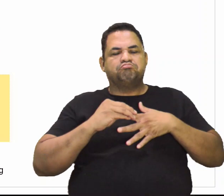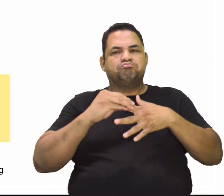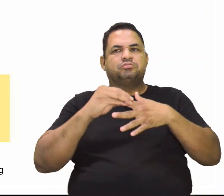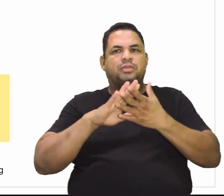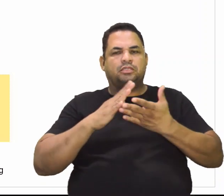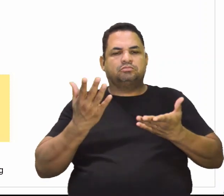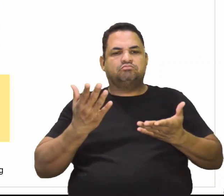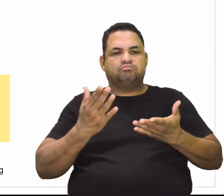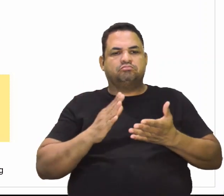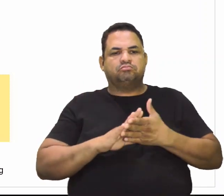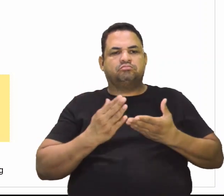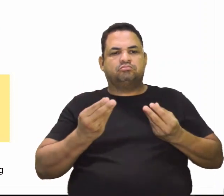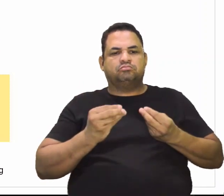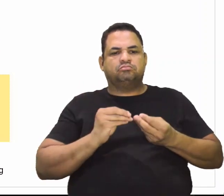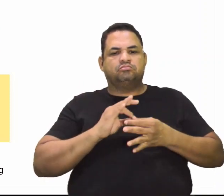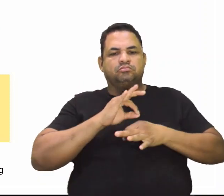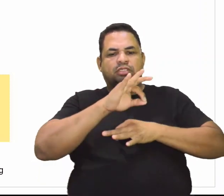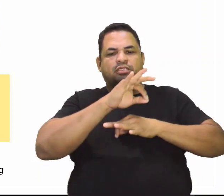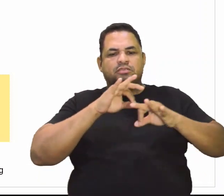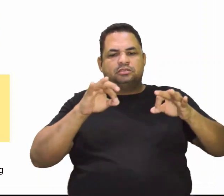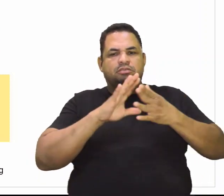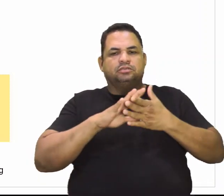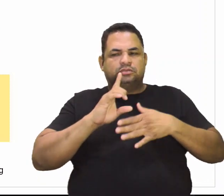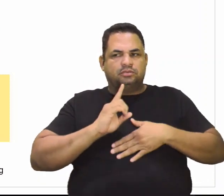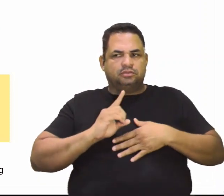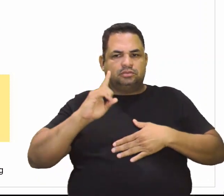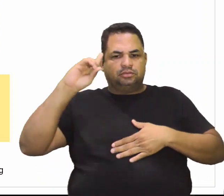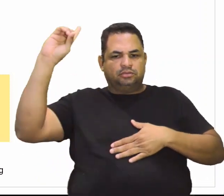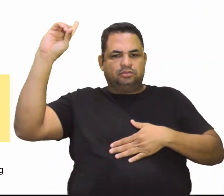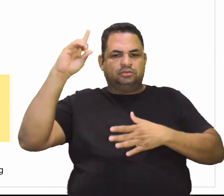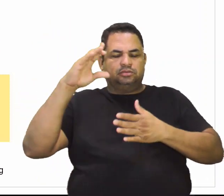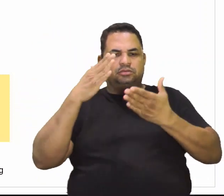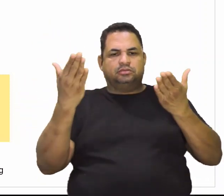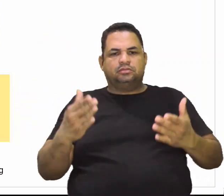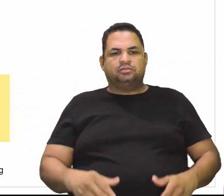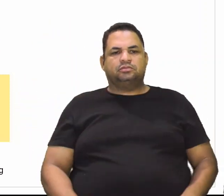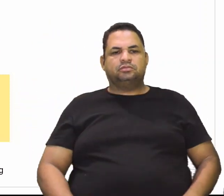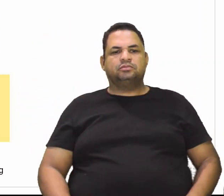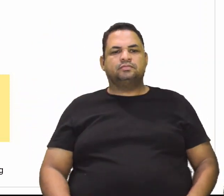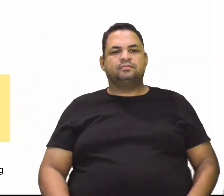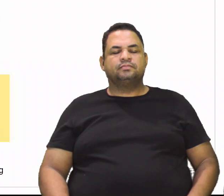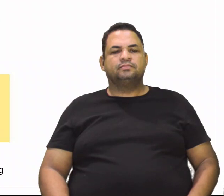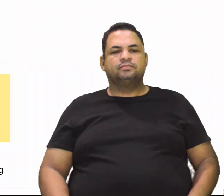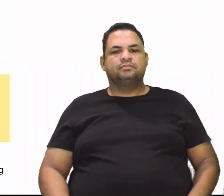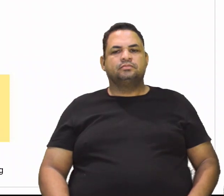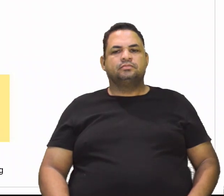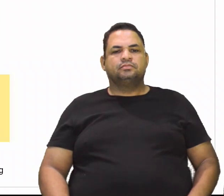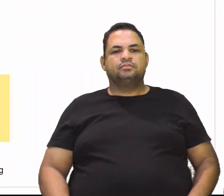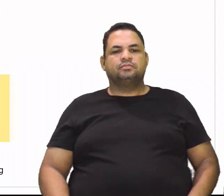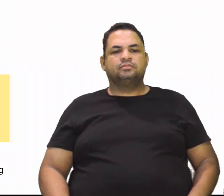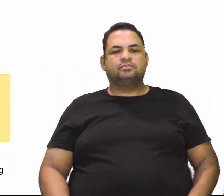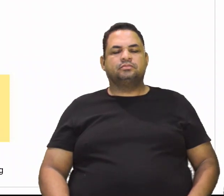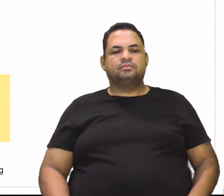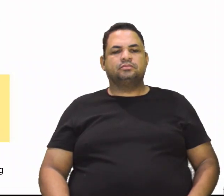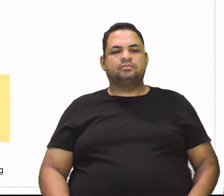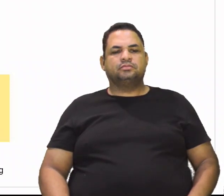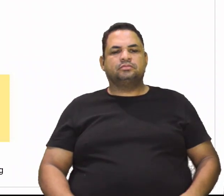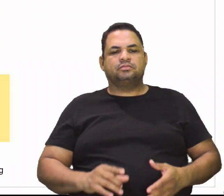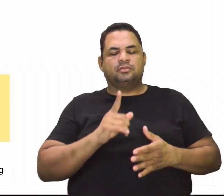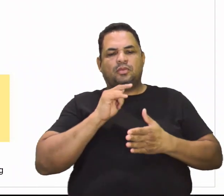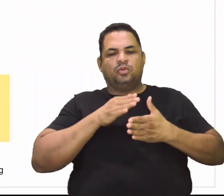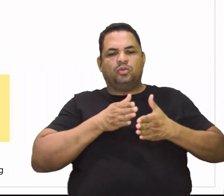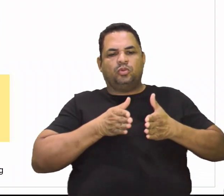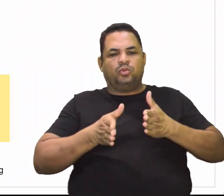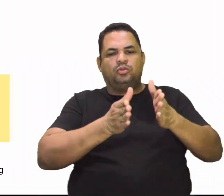dizia, é a dádiva do Nilo, é o Egito é a dádiva do Nilo. Então, o rio Nilo proporcionou a agricultura,